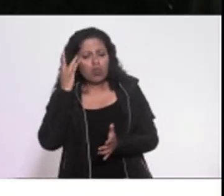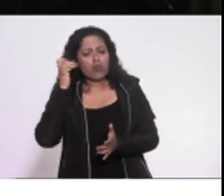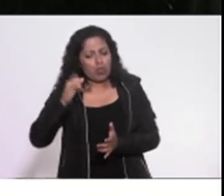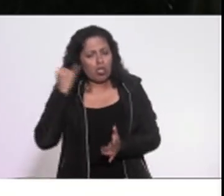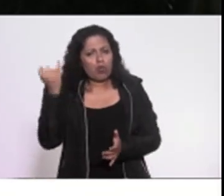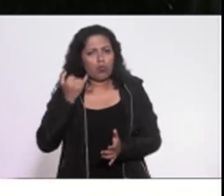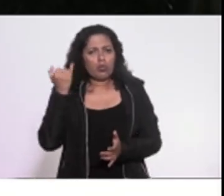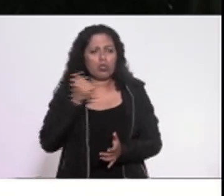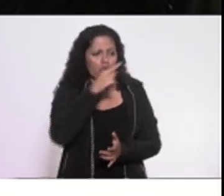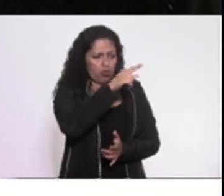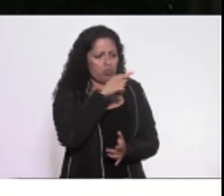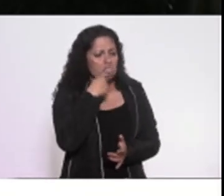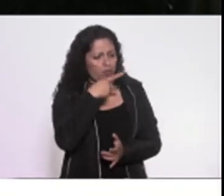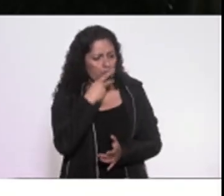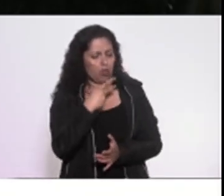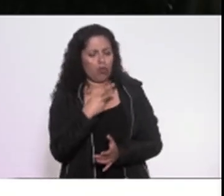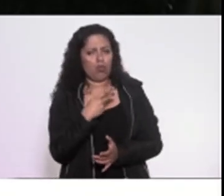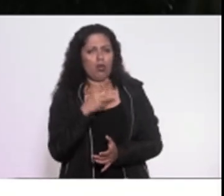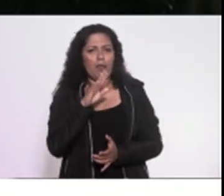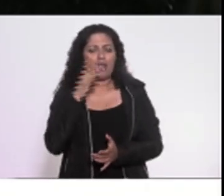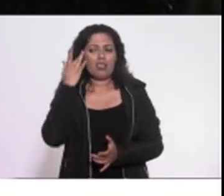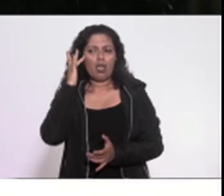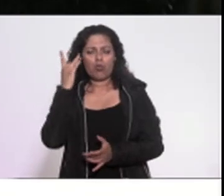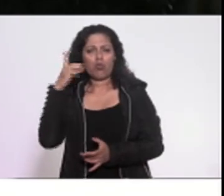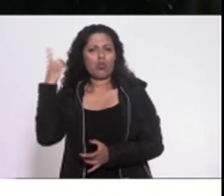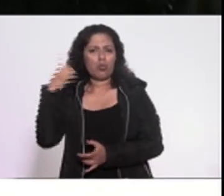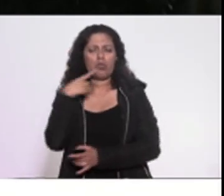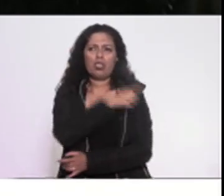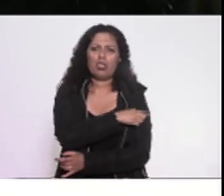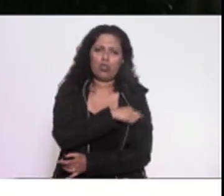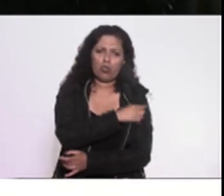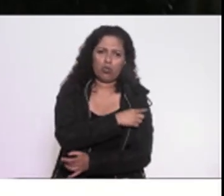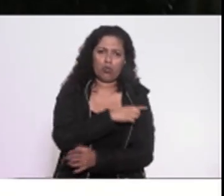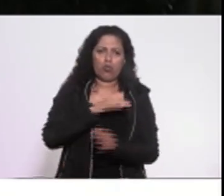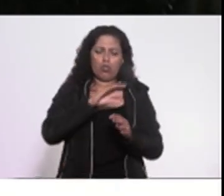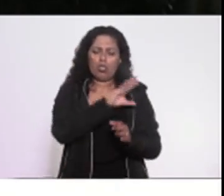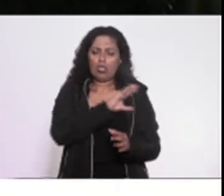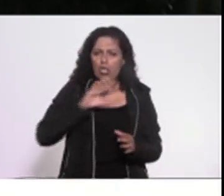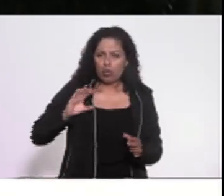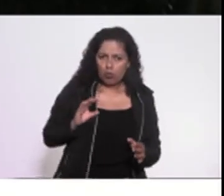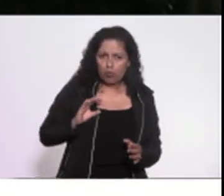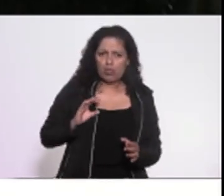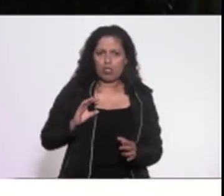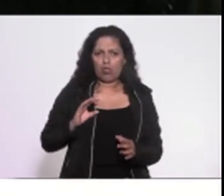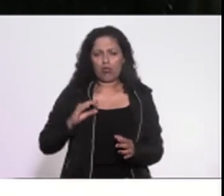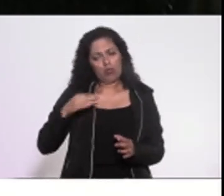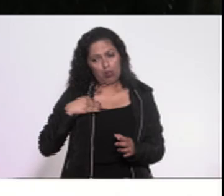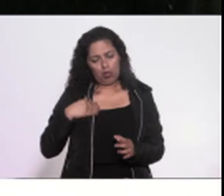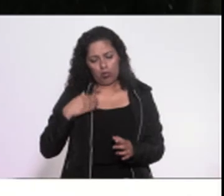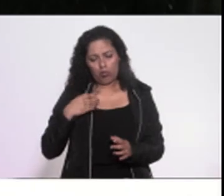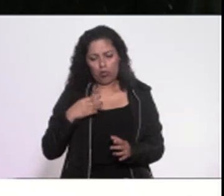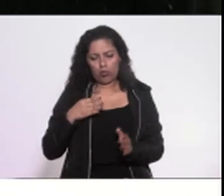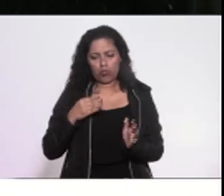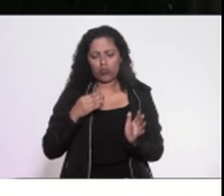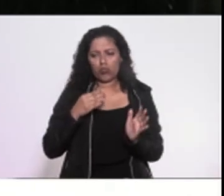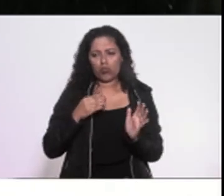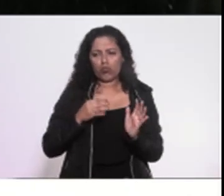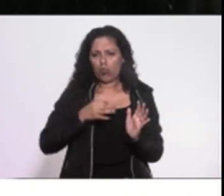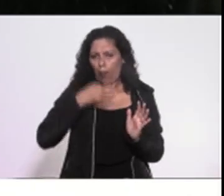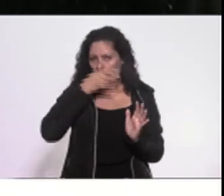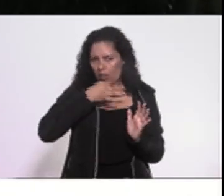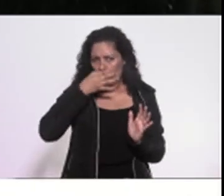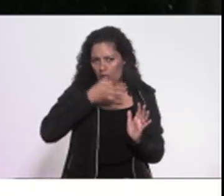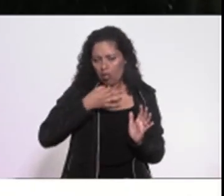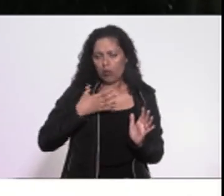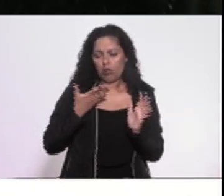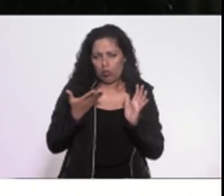senhora colocou isso. Agora, eu acho, deputada enfermeira Rejane, que a comissão, é até uma sugestão que eu pretendo dar, e